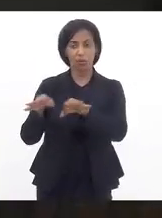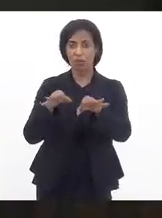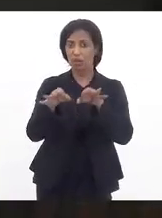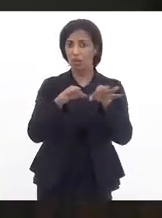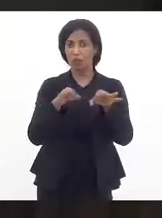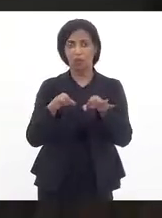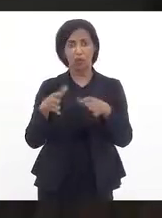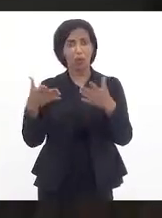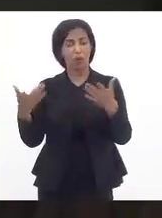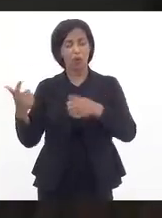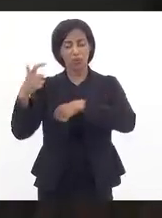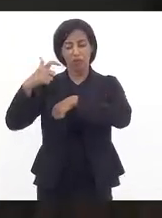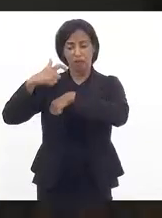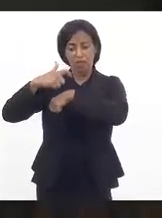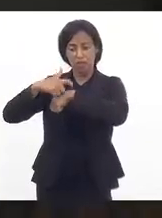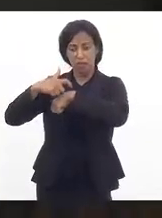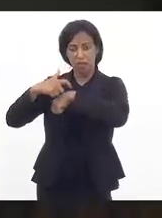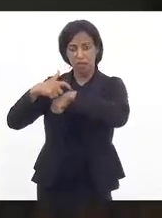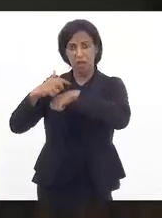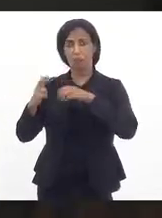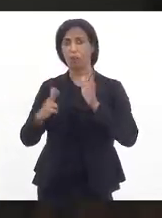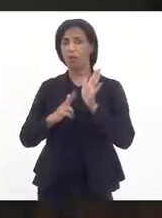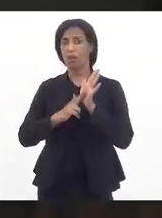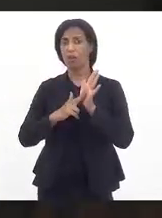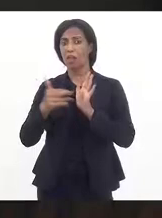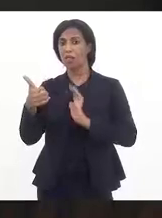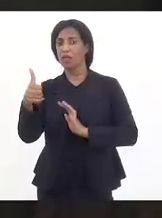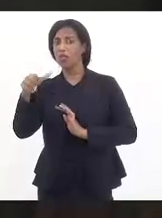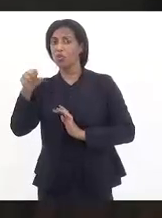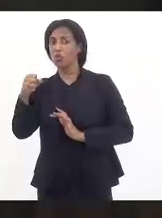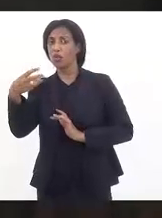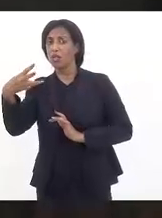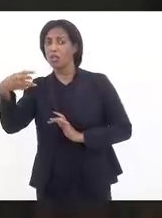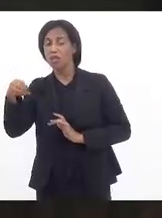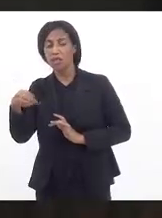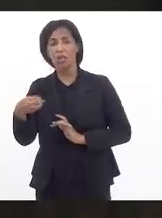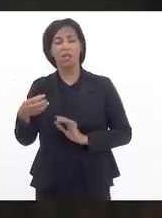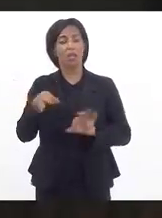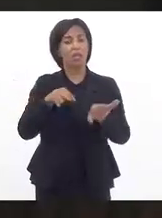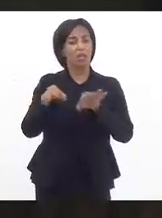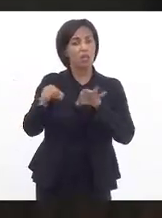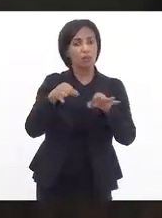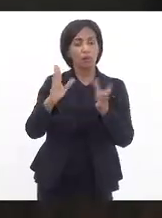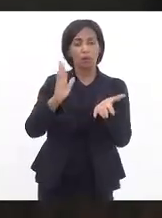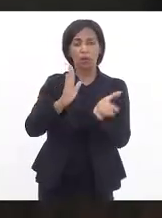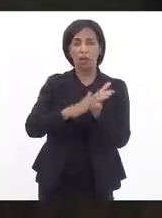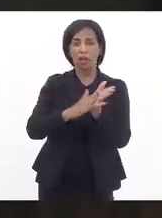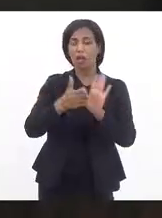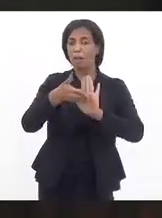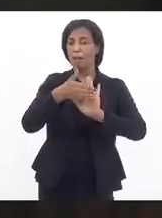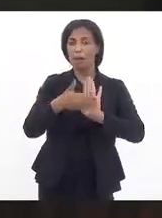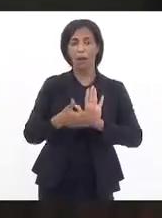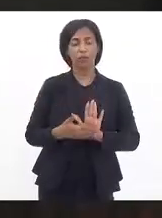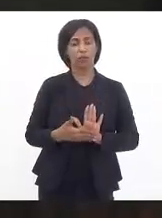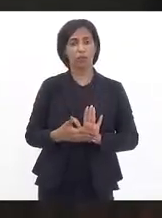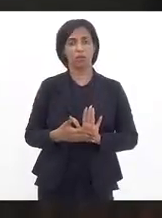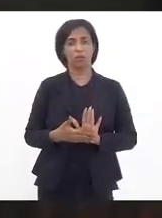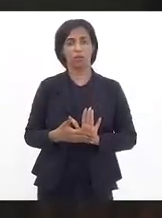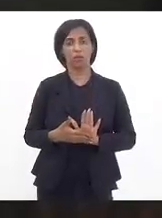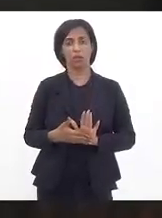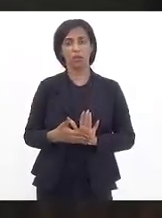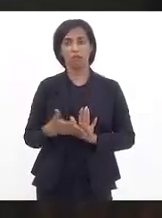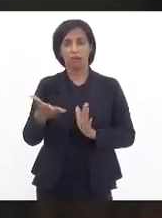Enquanto houver tempo regimental que vai até às dezoito e trinta eu vou colocar o projeto para pautar é que o